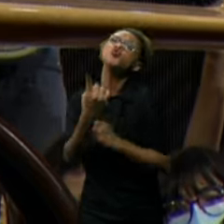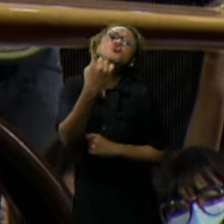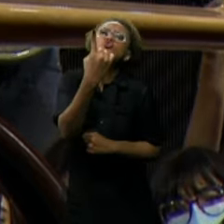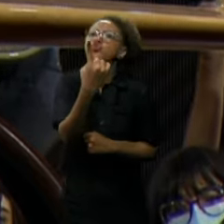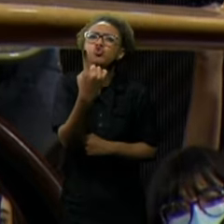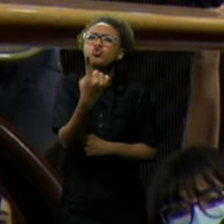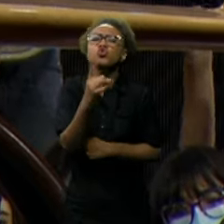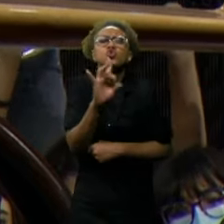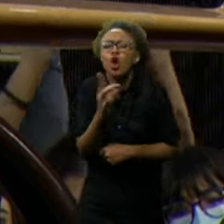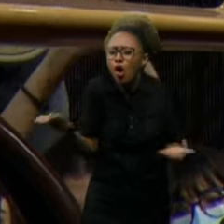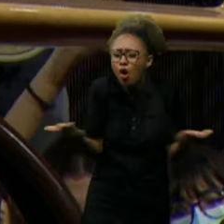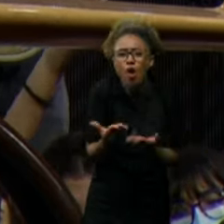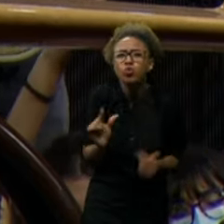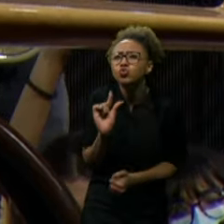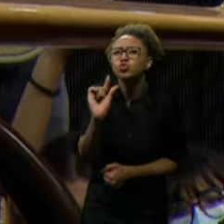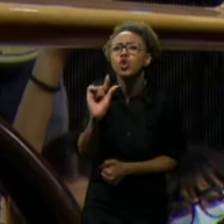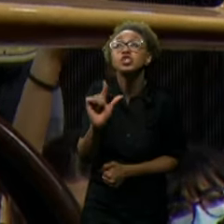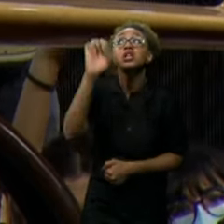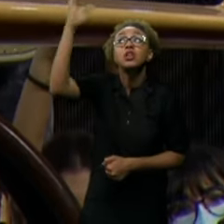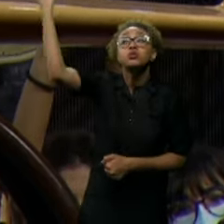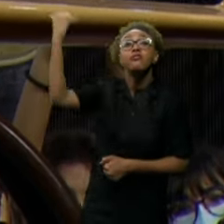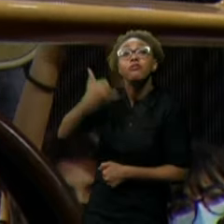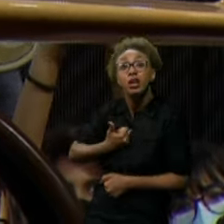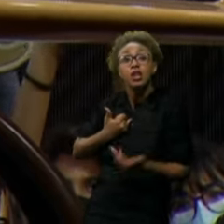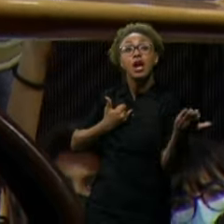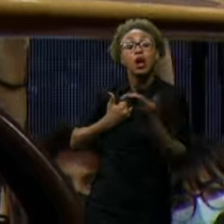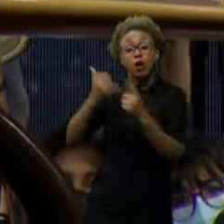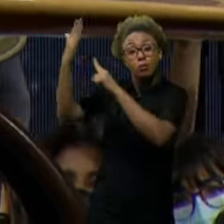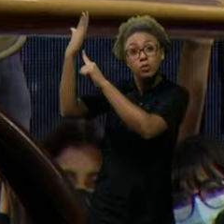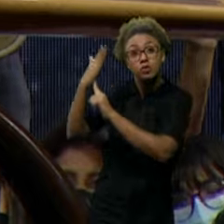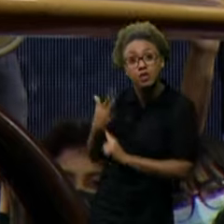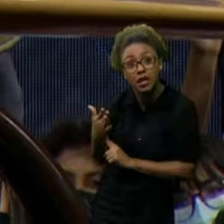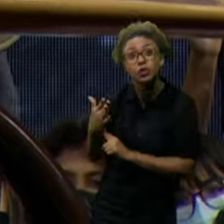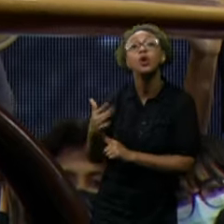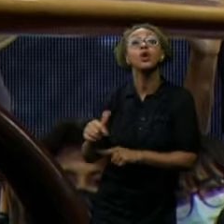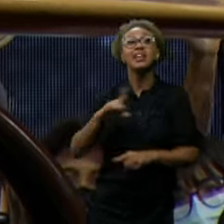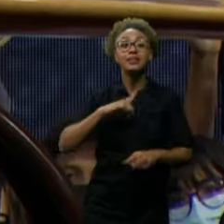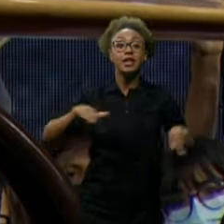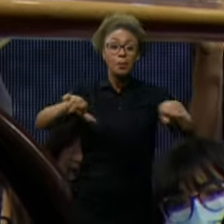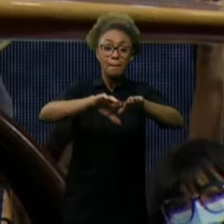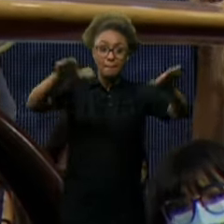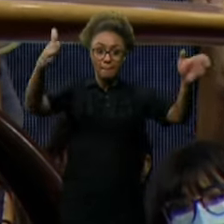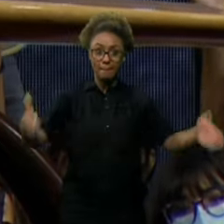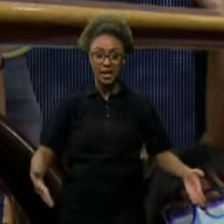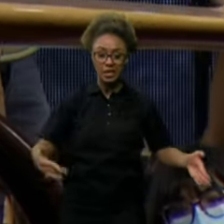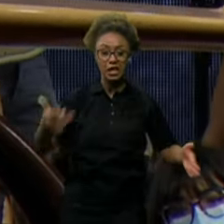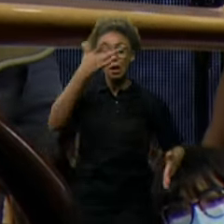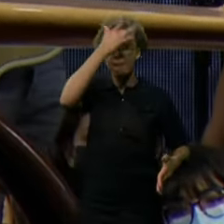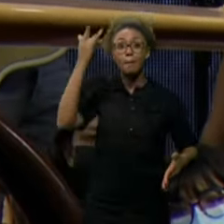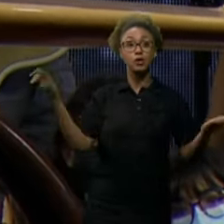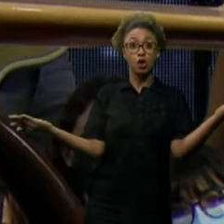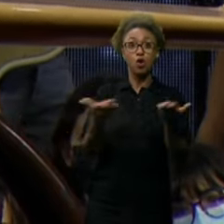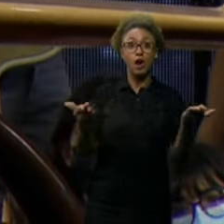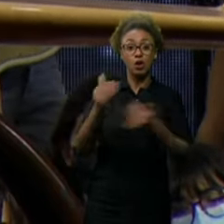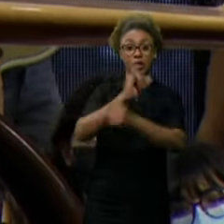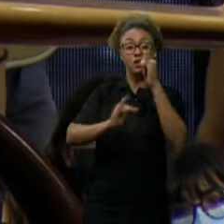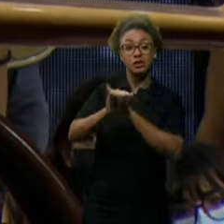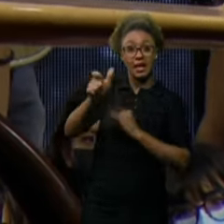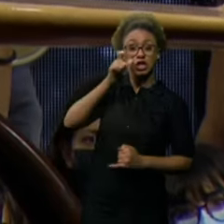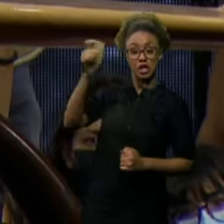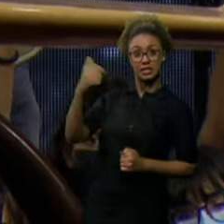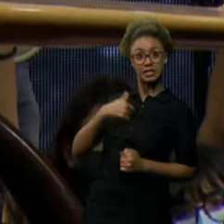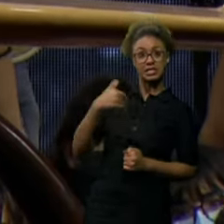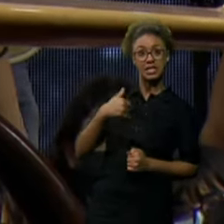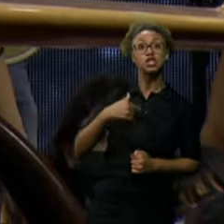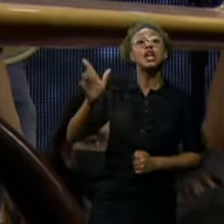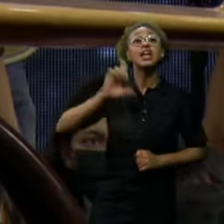só essa noite o Deus está falando comigo Deus está mostrando agora uma mesa uma pessoa me assistindo online agora